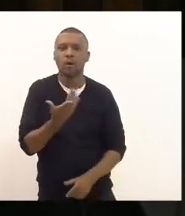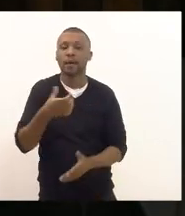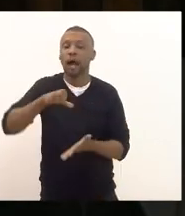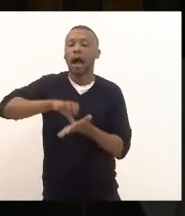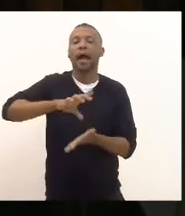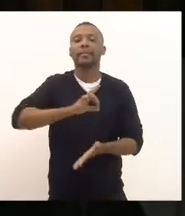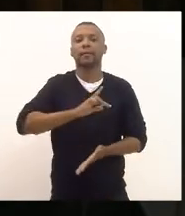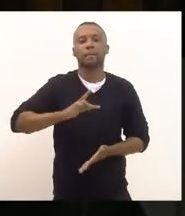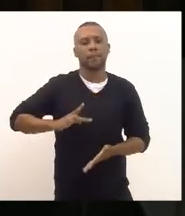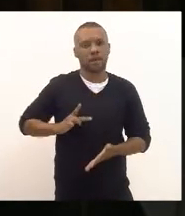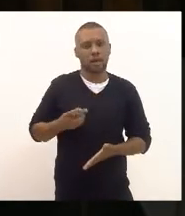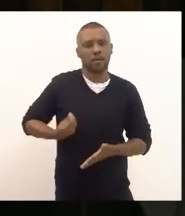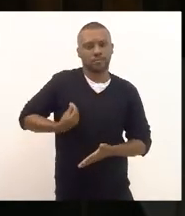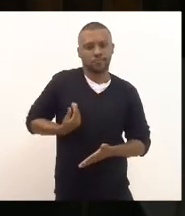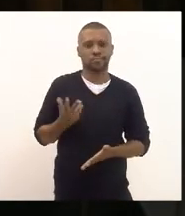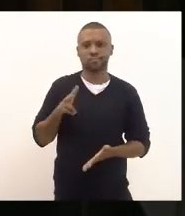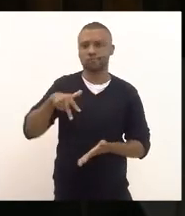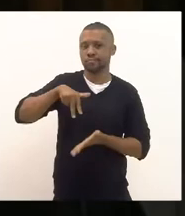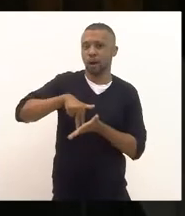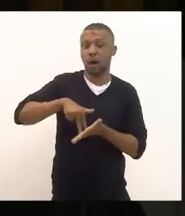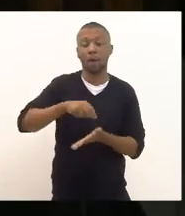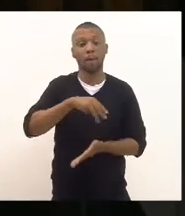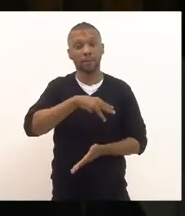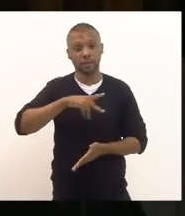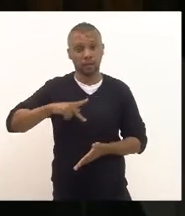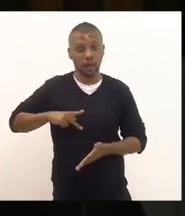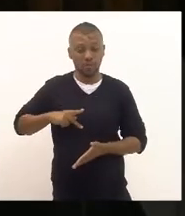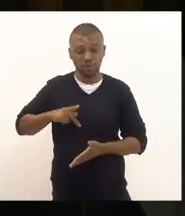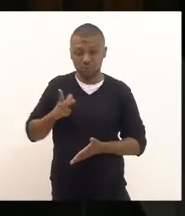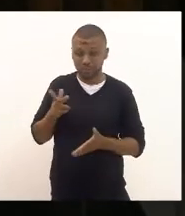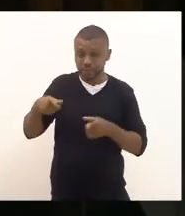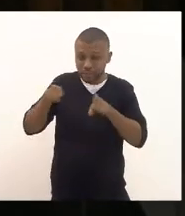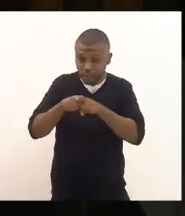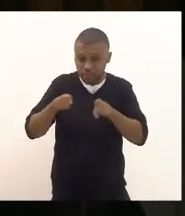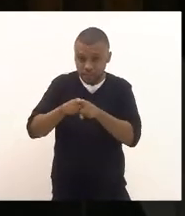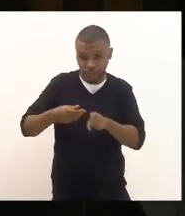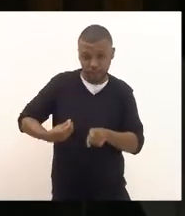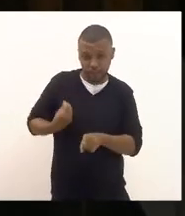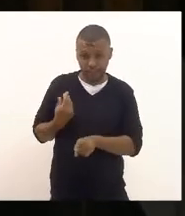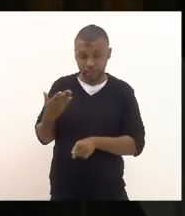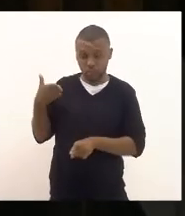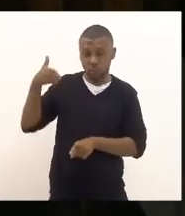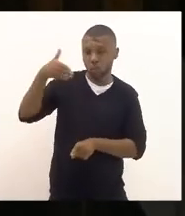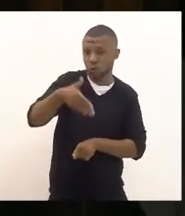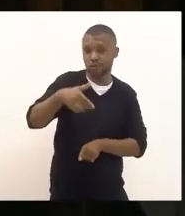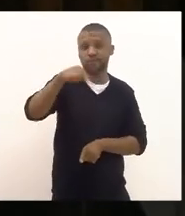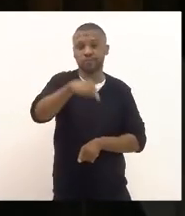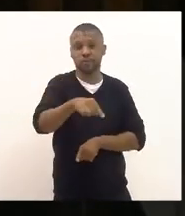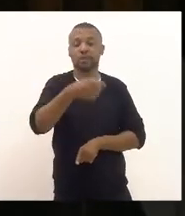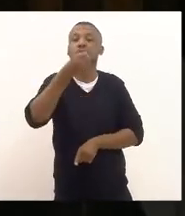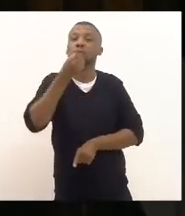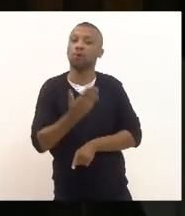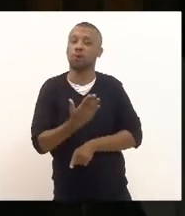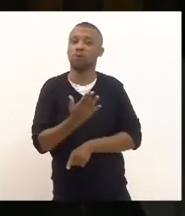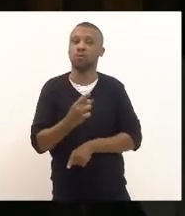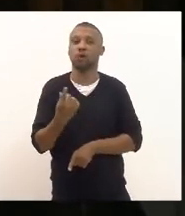lá Ah que bom que o ministério público também tá lá a gente não pode de forma alguma